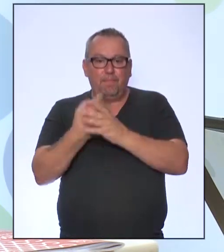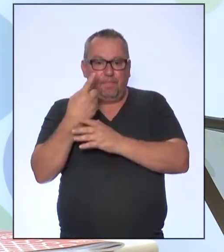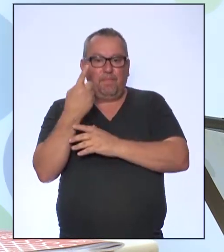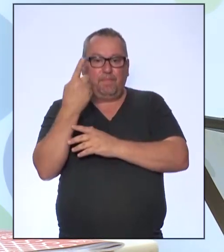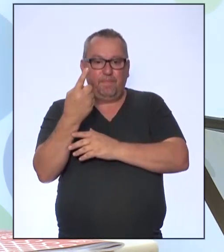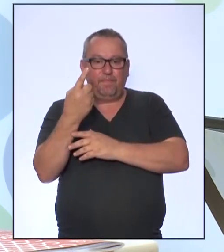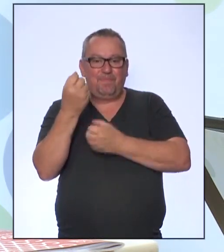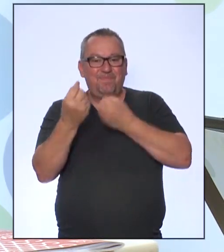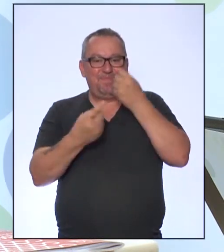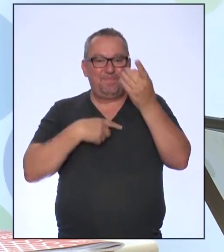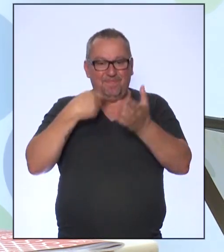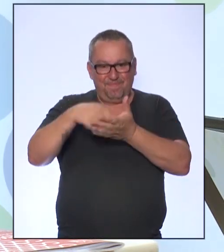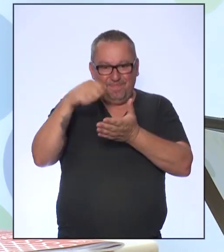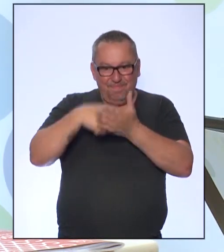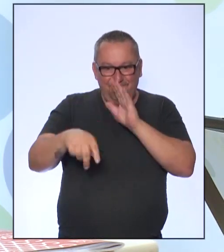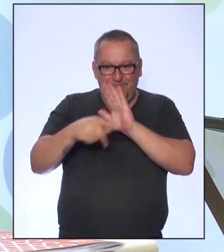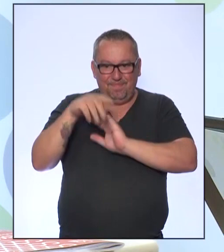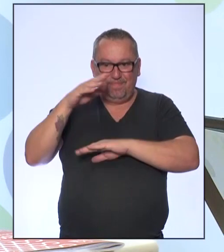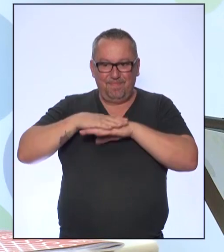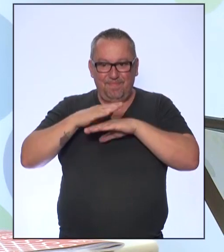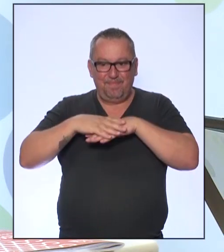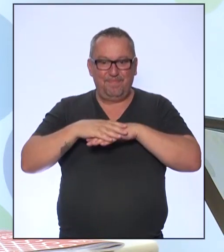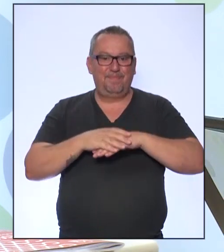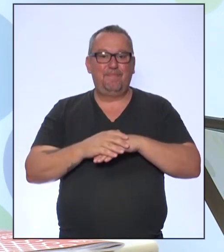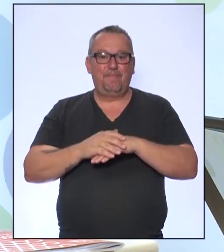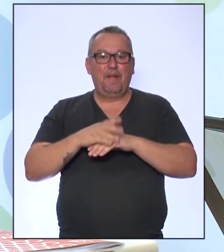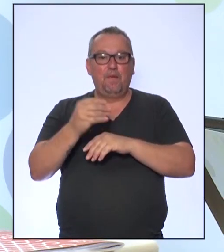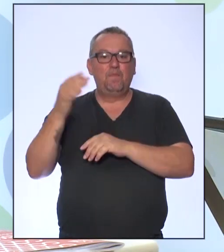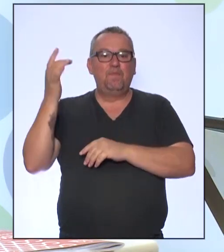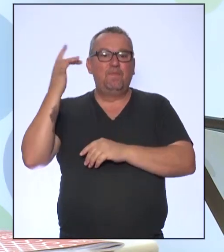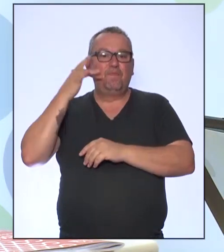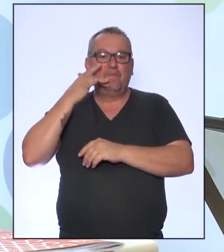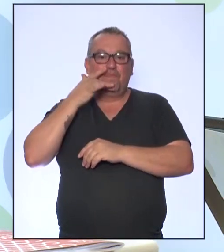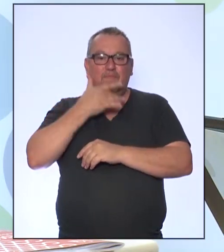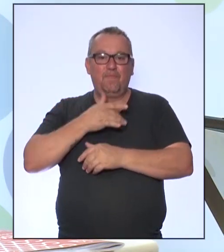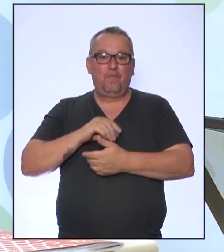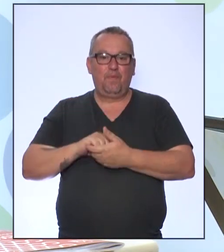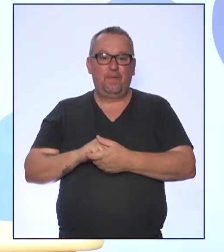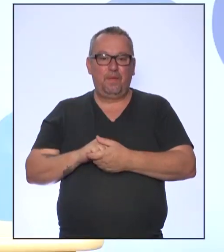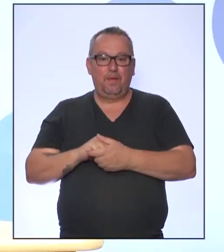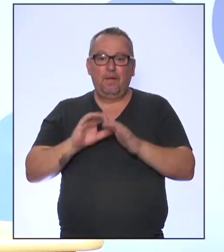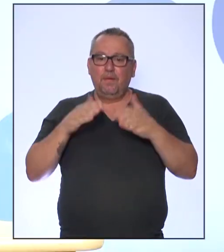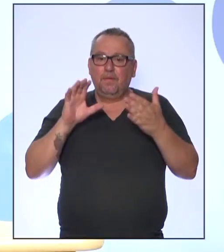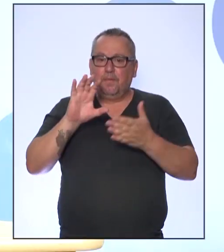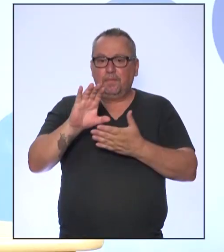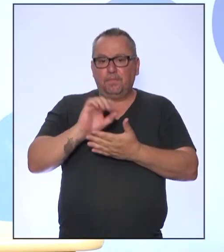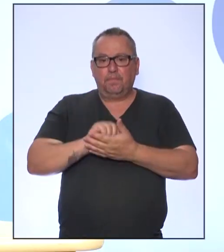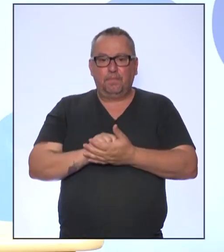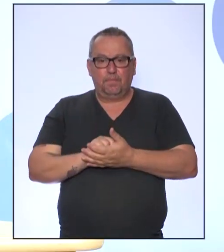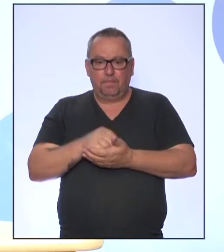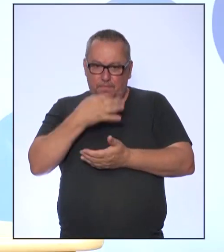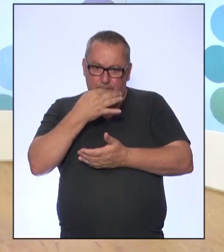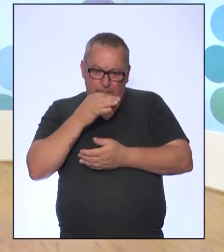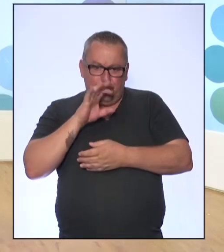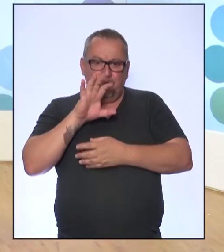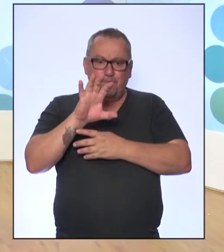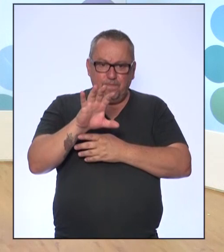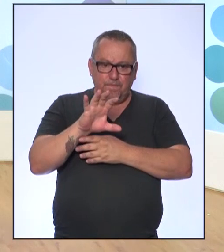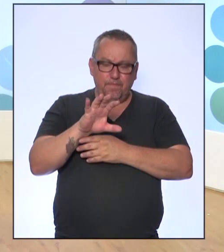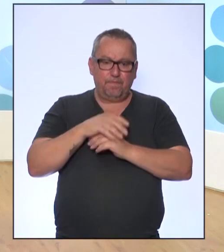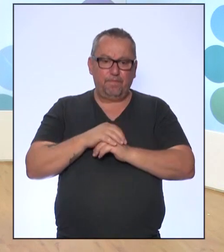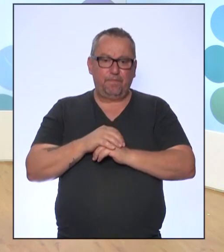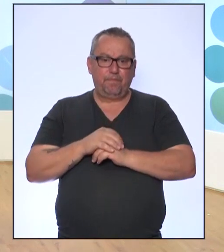fiz algumas fábulas já. É bem gostoso fazer fábula. Então acho que é isso, né, Lúcia? Eu acho que é isso,